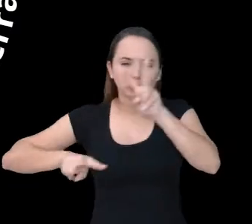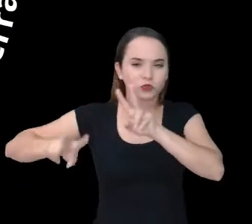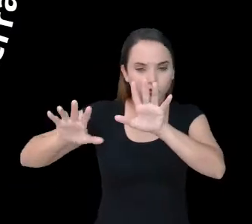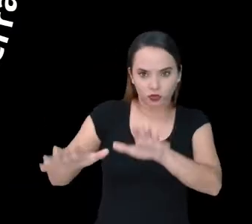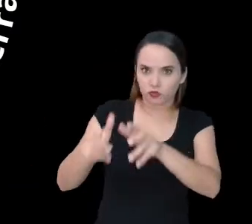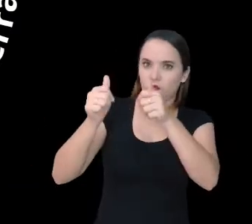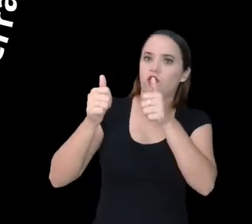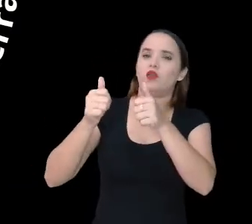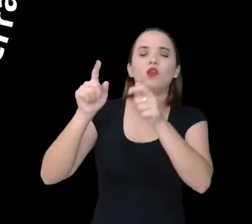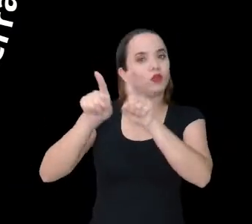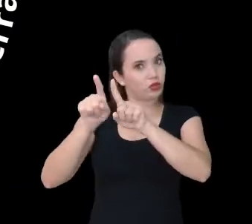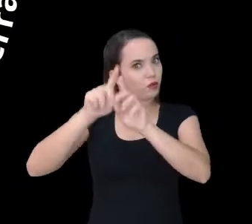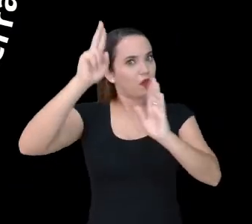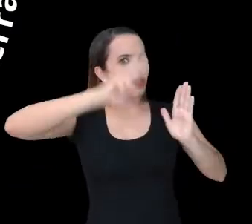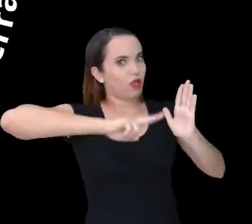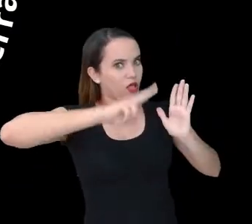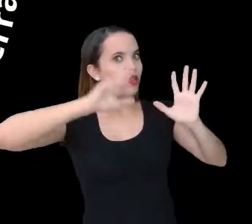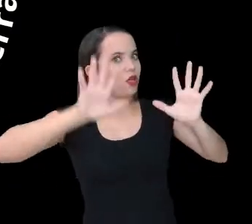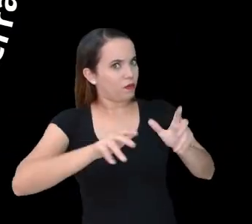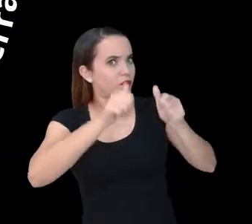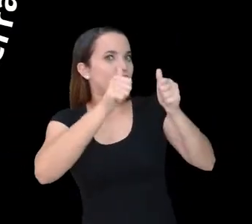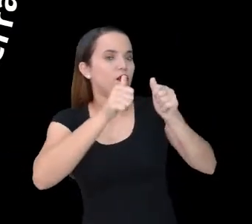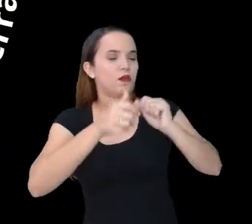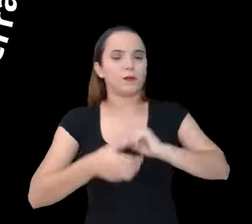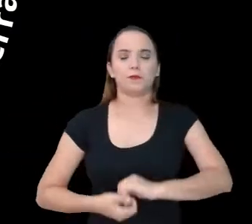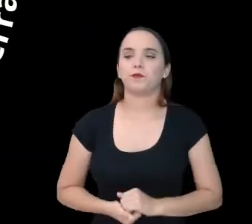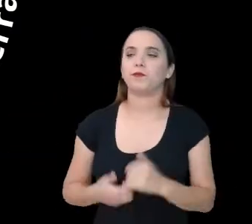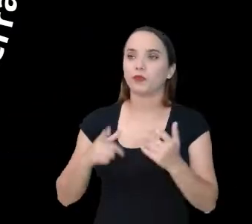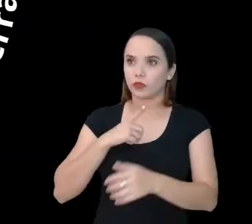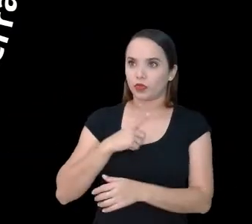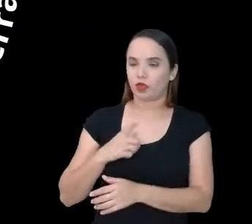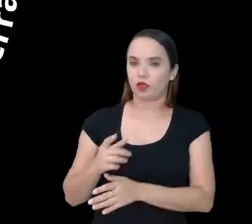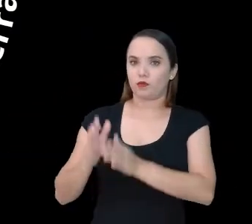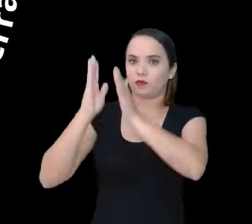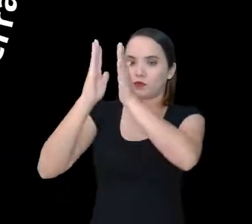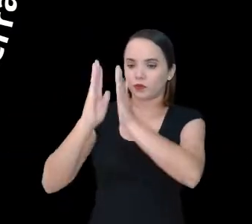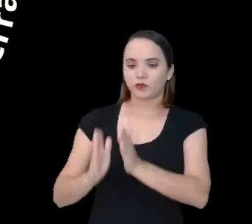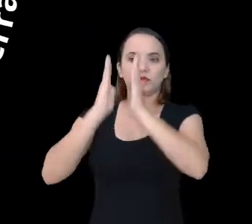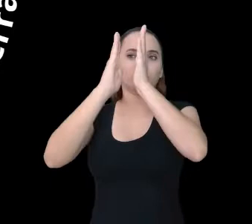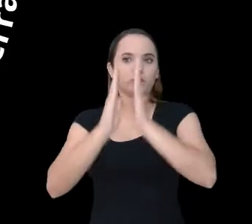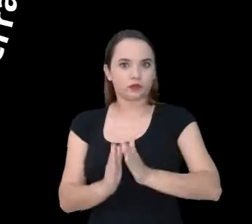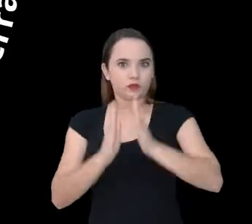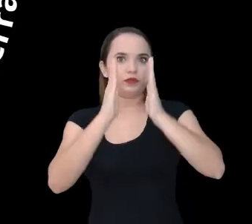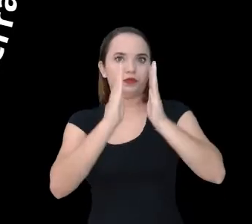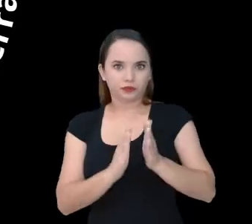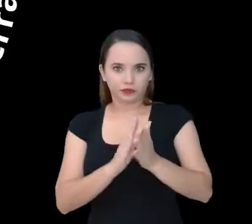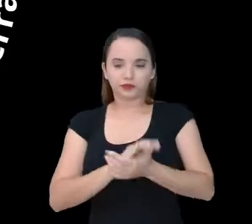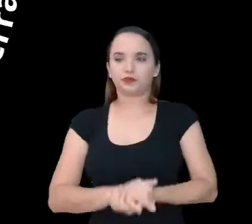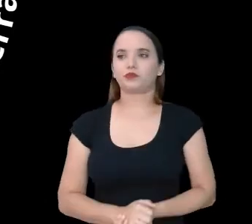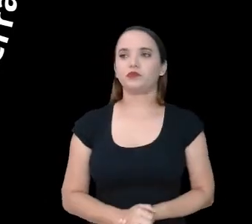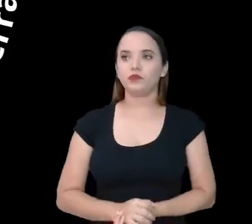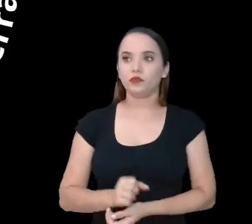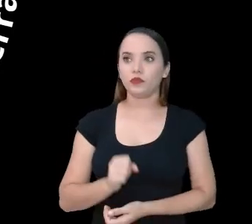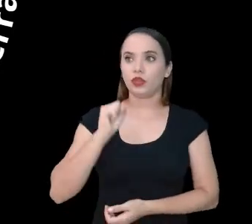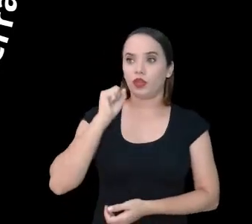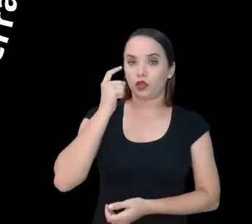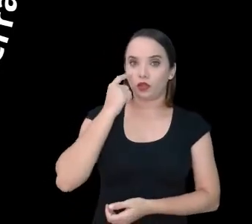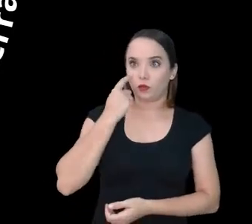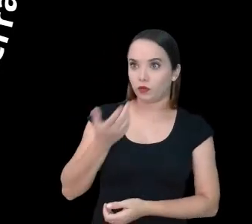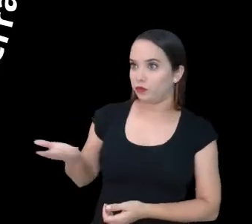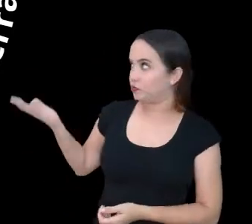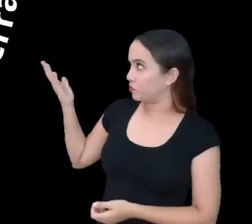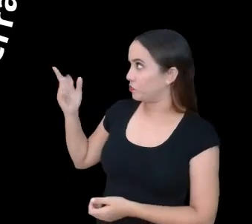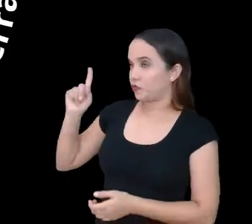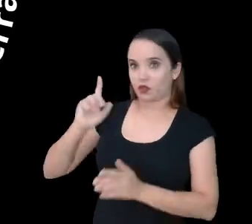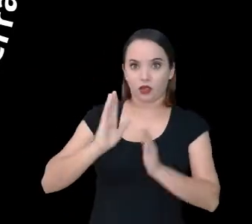número, certo? Então eu tenho aqui as casas, certo? Então, se eu tenho um número nessa região aqui, é